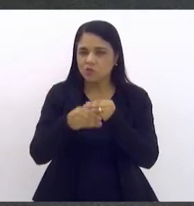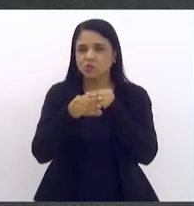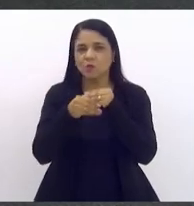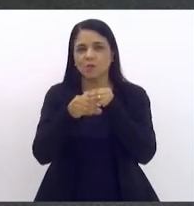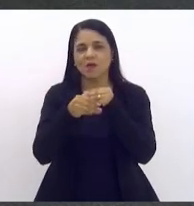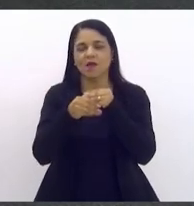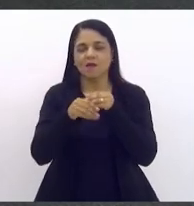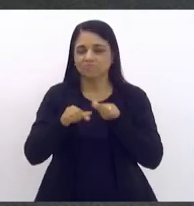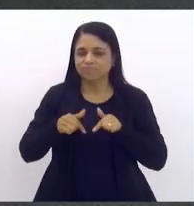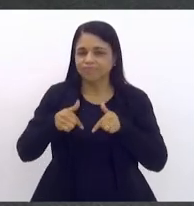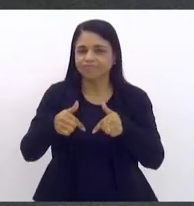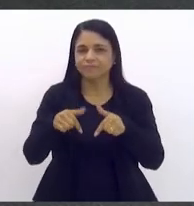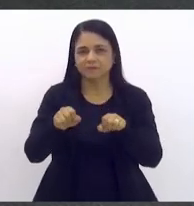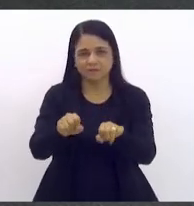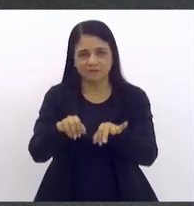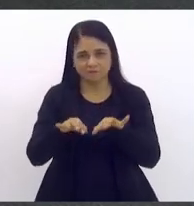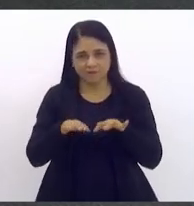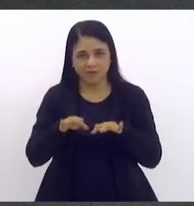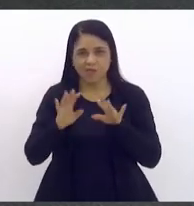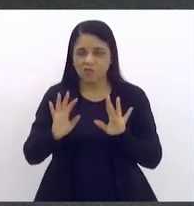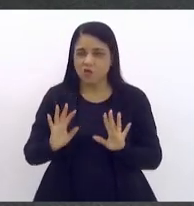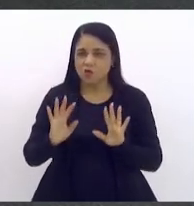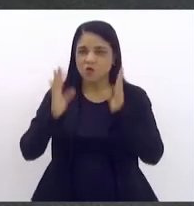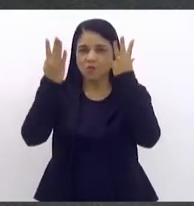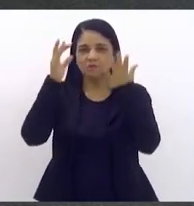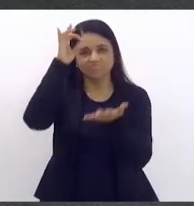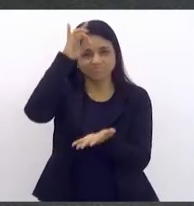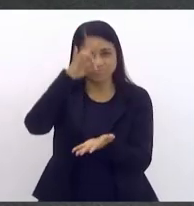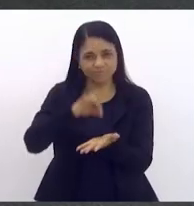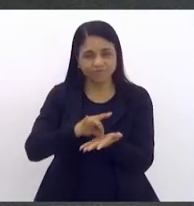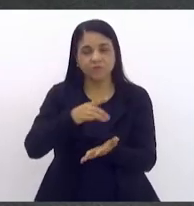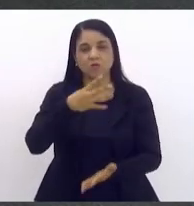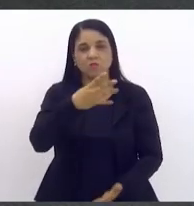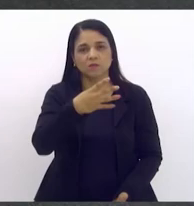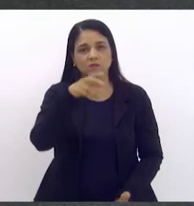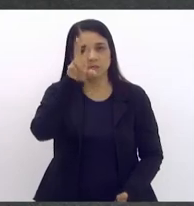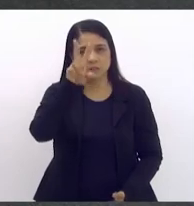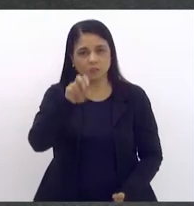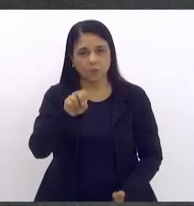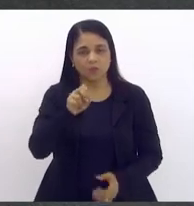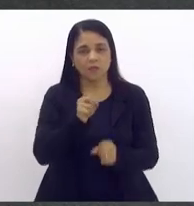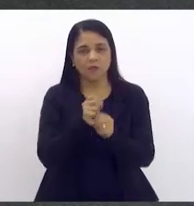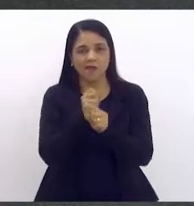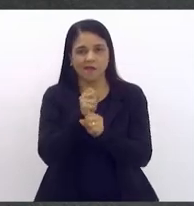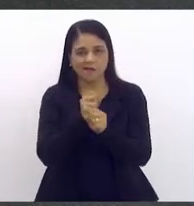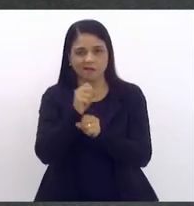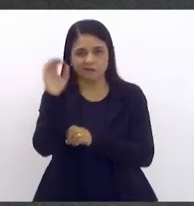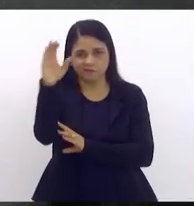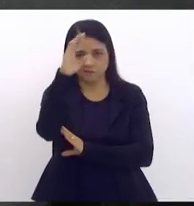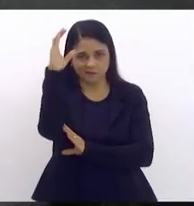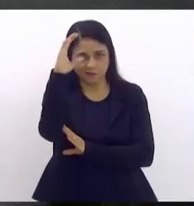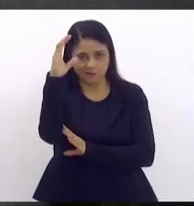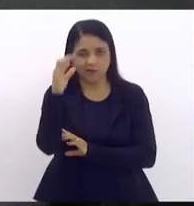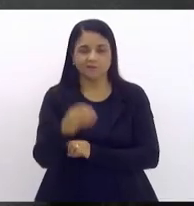Assembleia, não é, às comemorações oficiais dos 450 anos da cidade de Niterói.